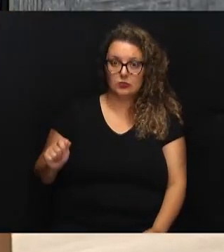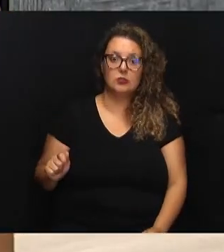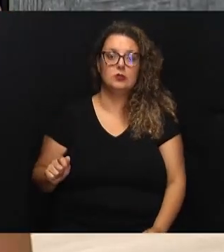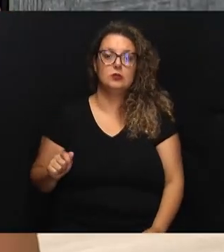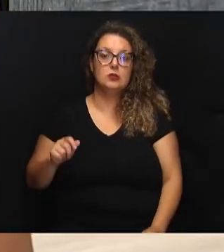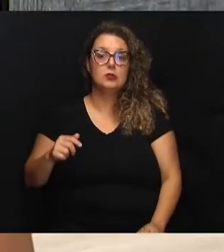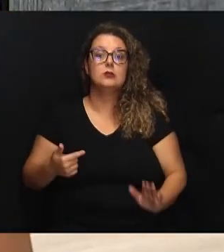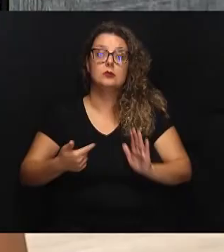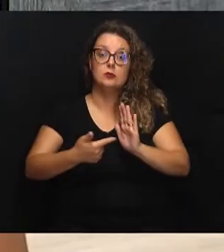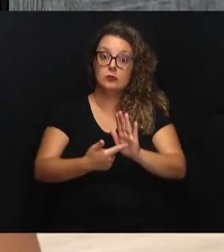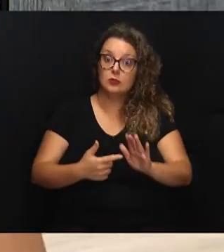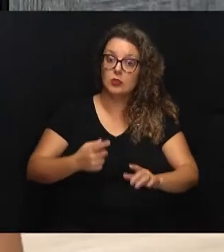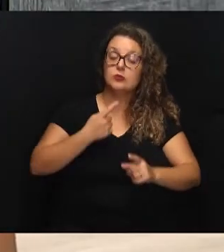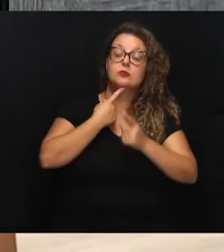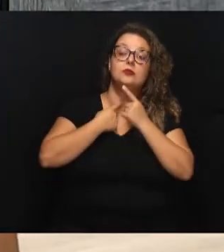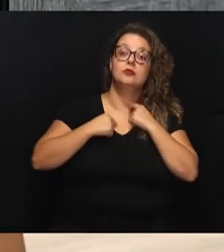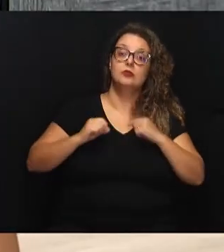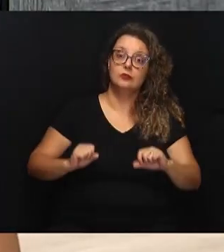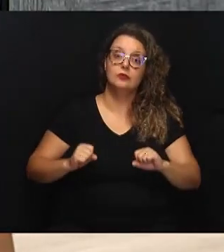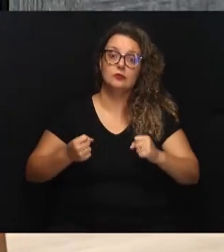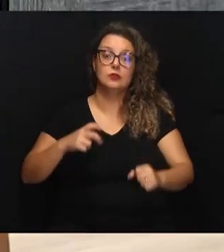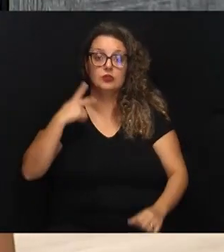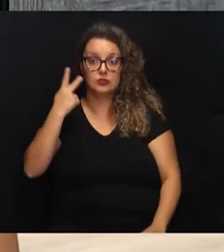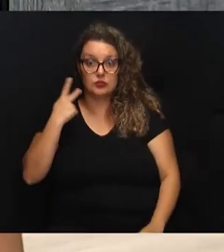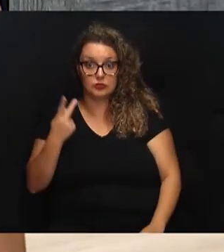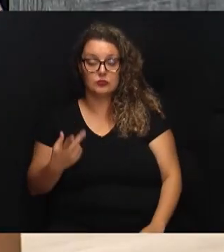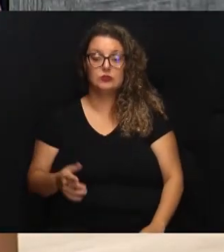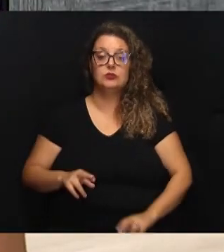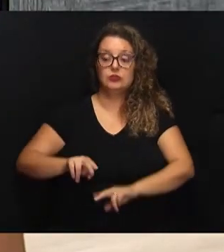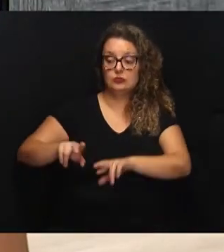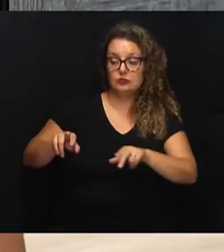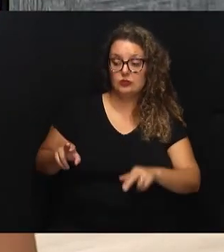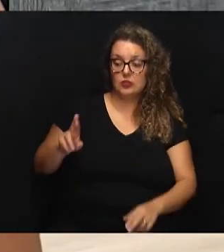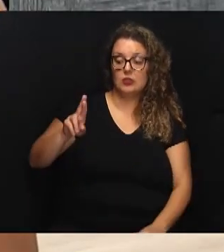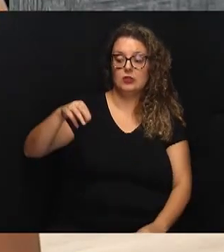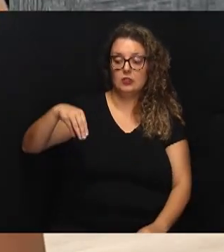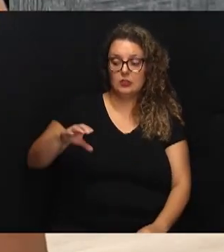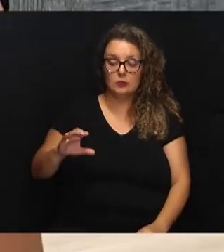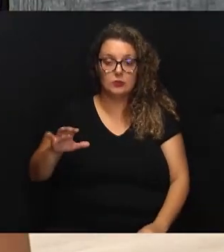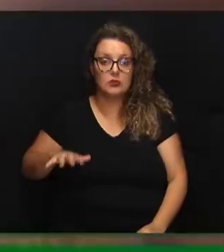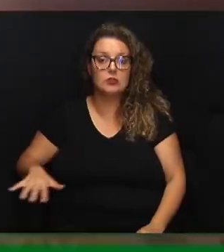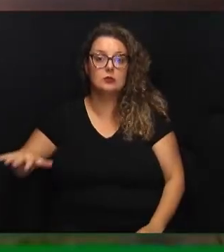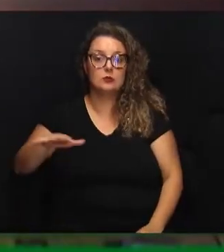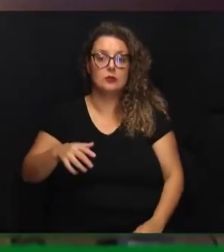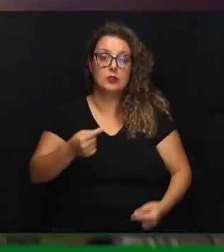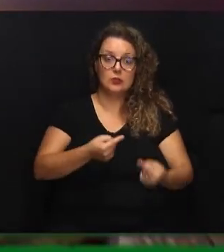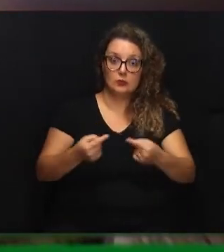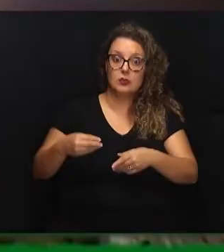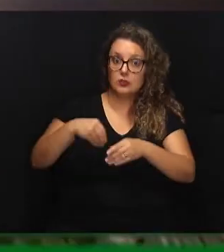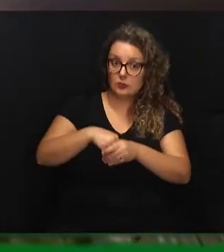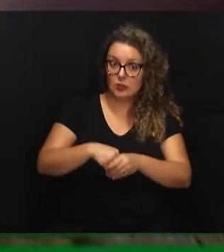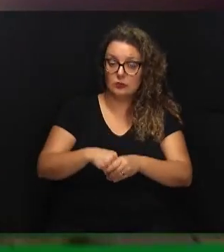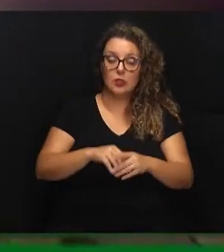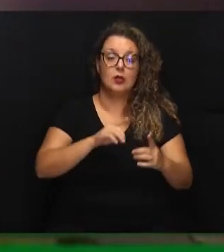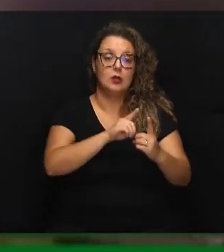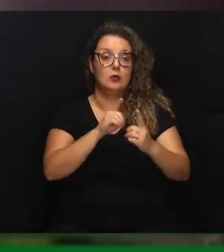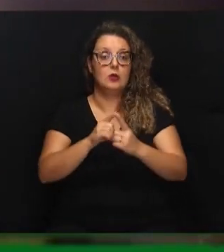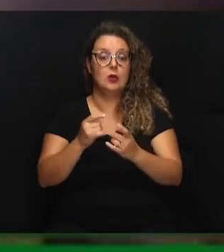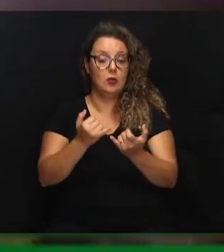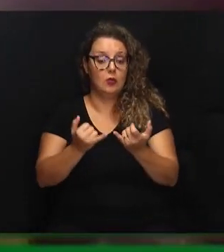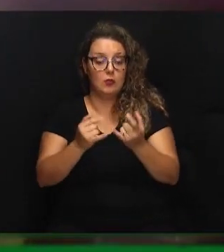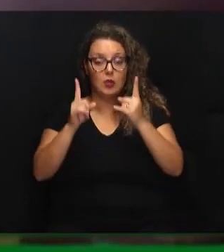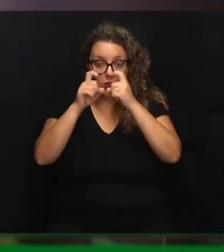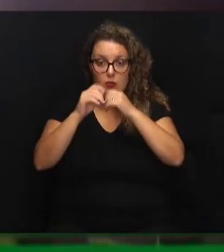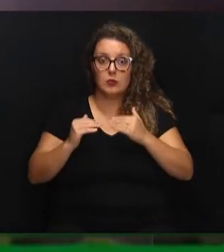uma disposição de vereadores e de parlamentares de fora da nossa cidade em compor esse debate. Atendendo à média